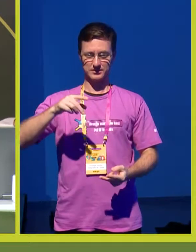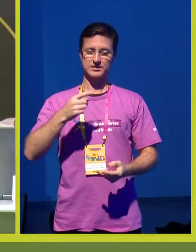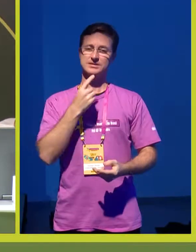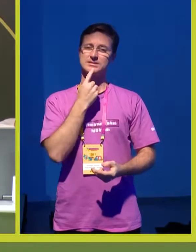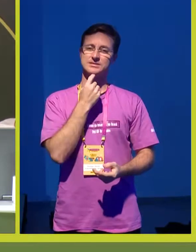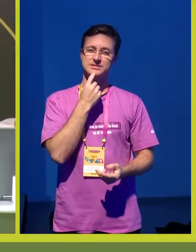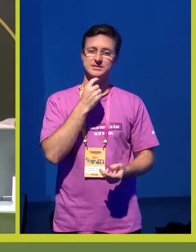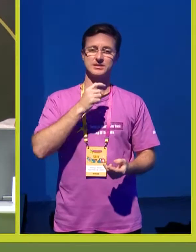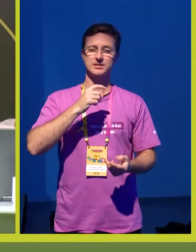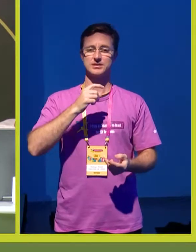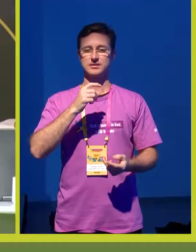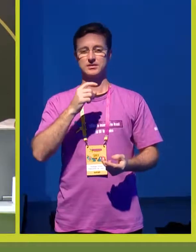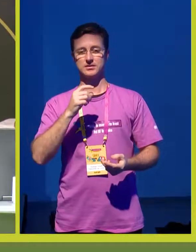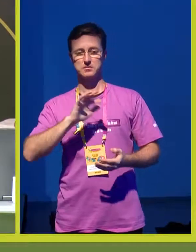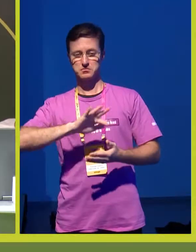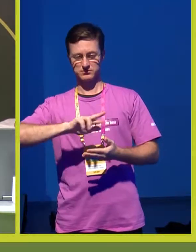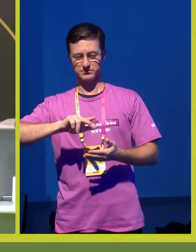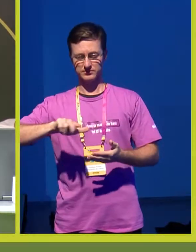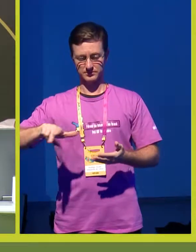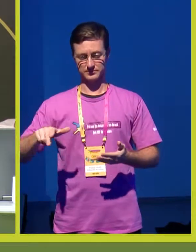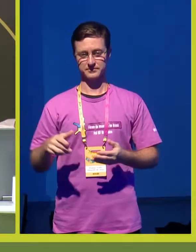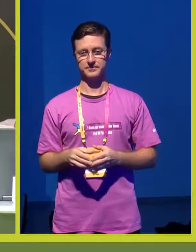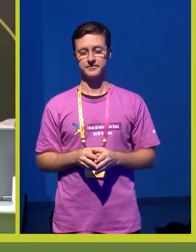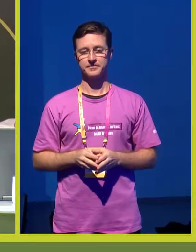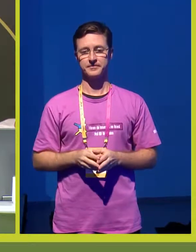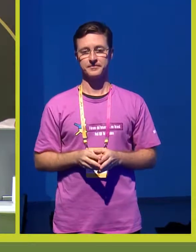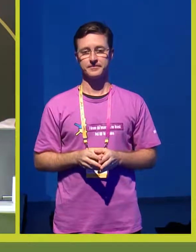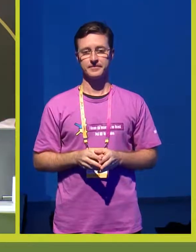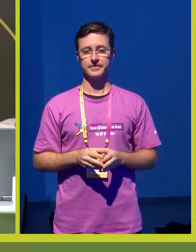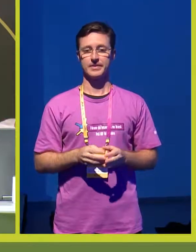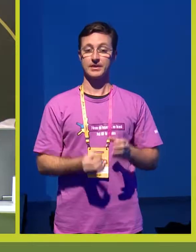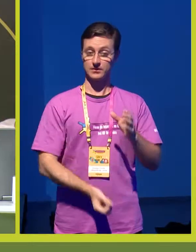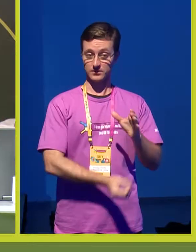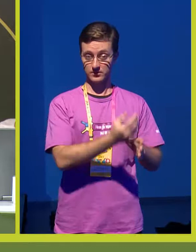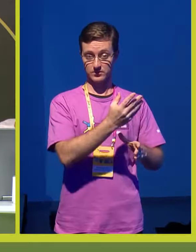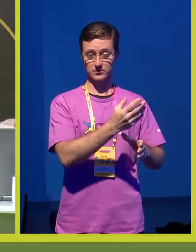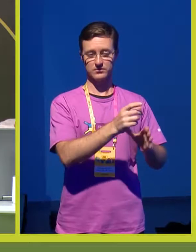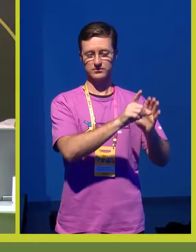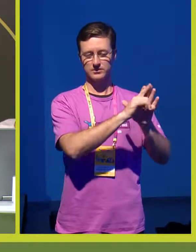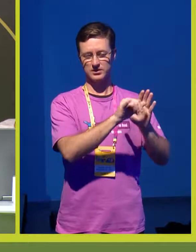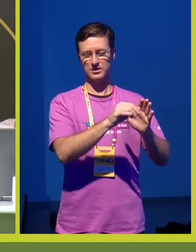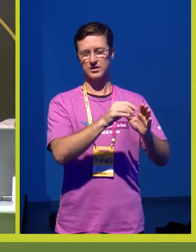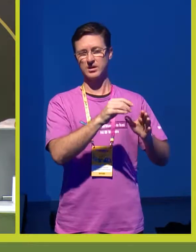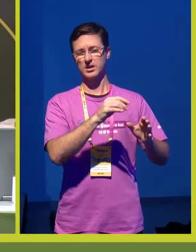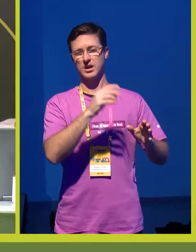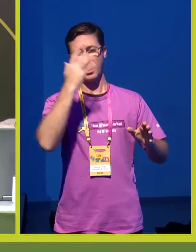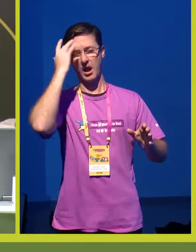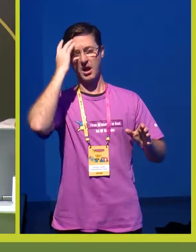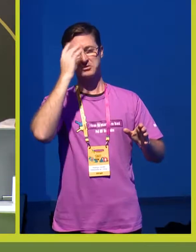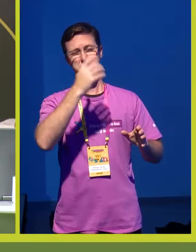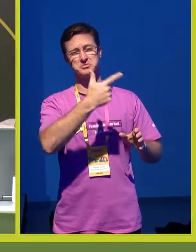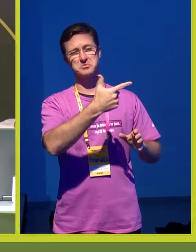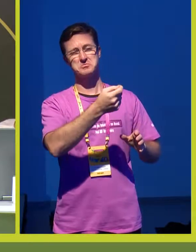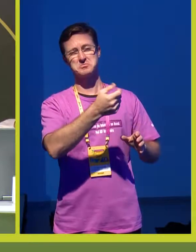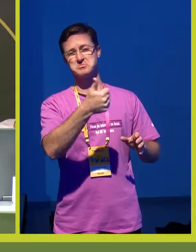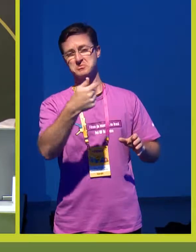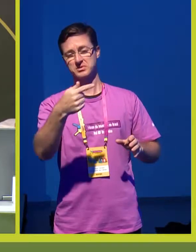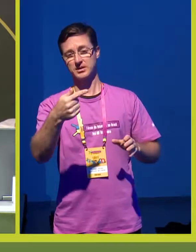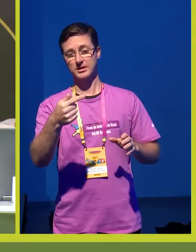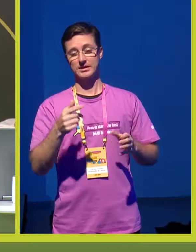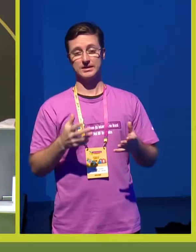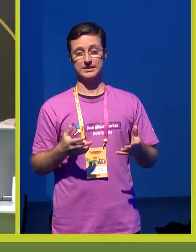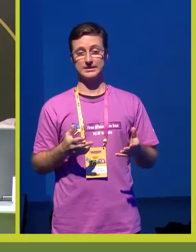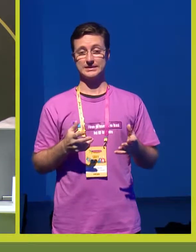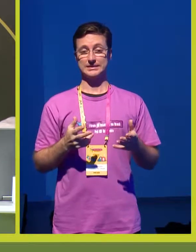que foi criado no Brasil a partir de uma lei de 2017, se não me engano, restringe a